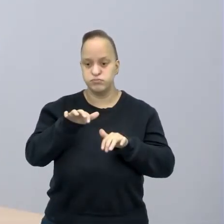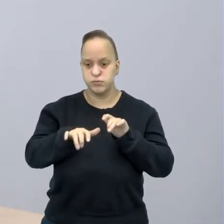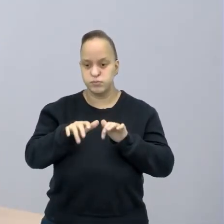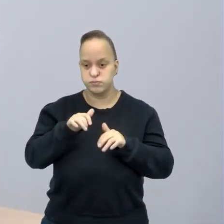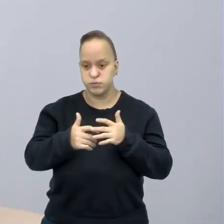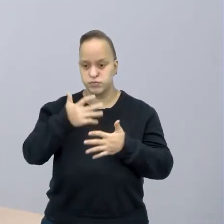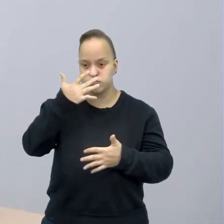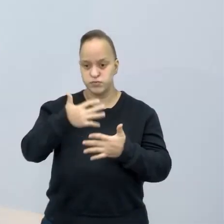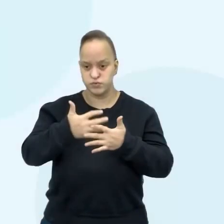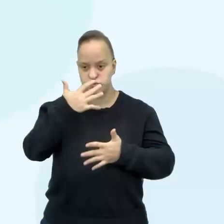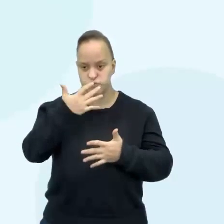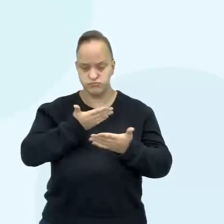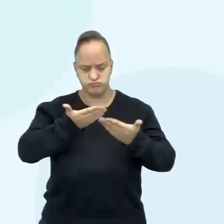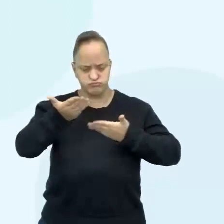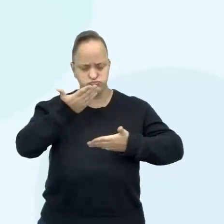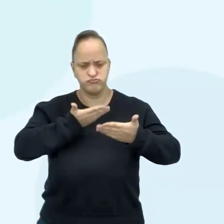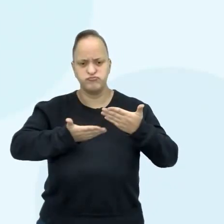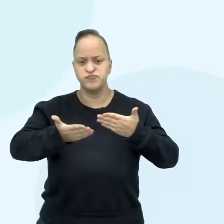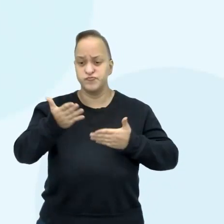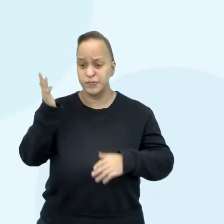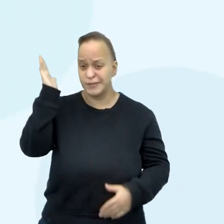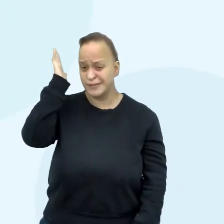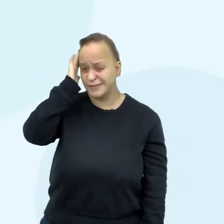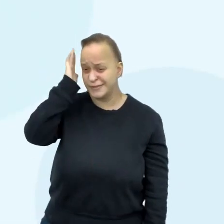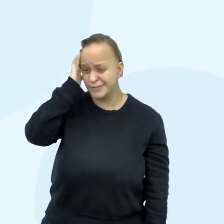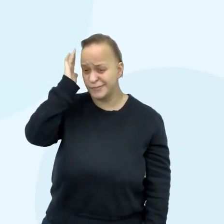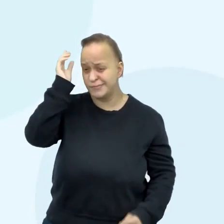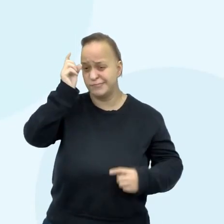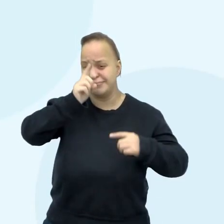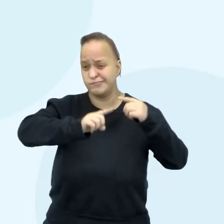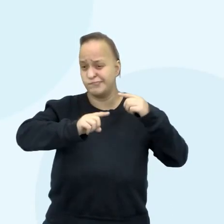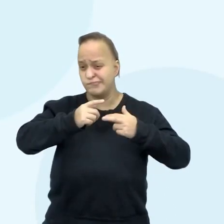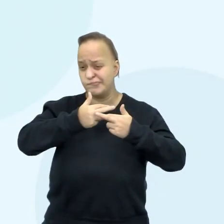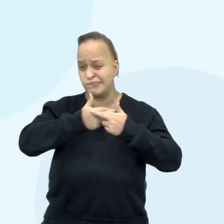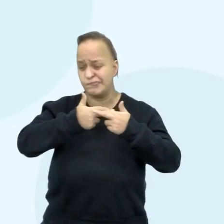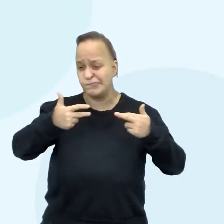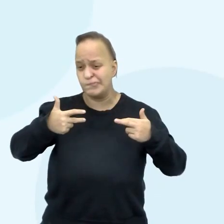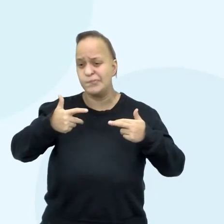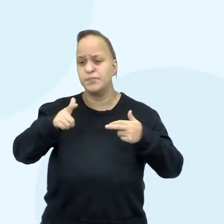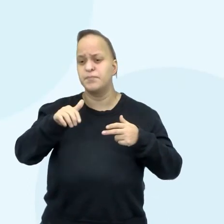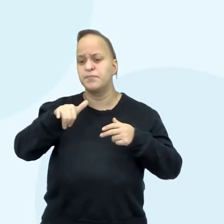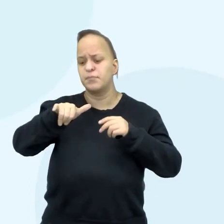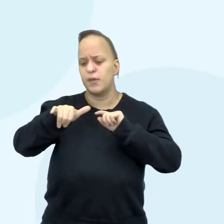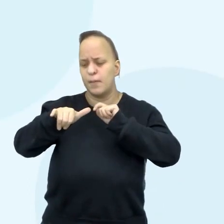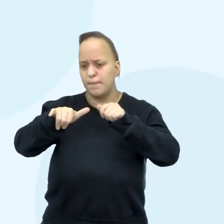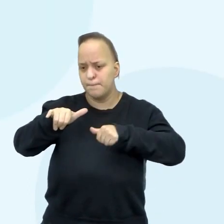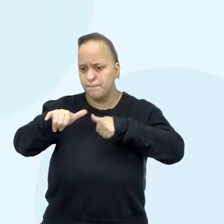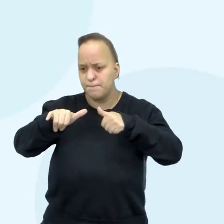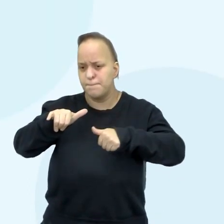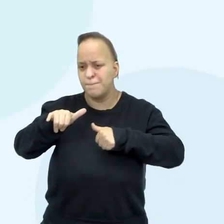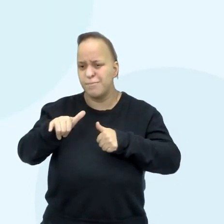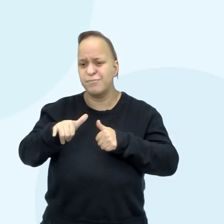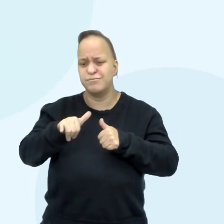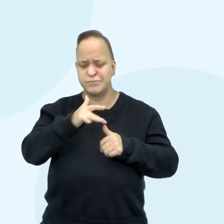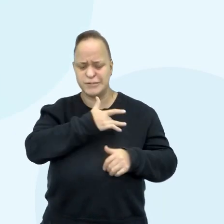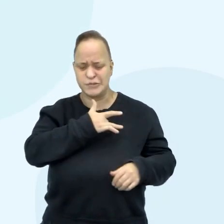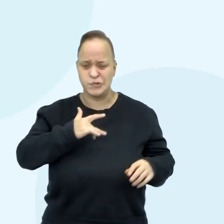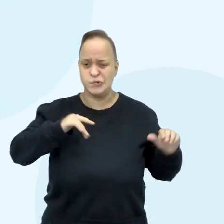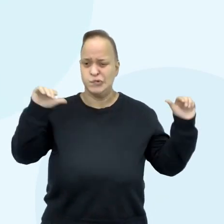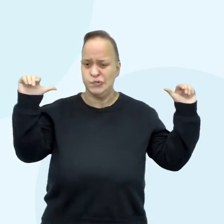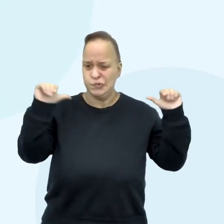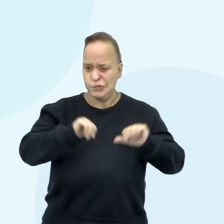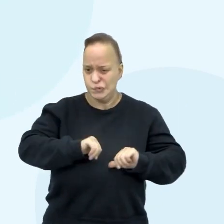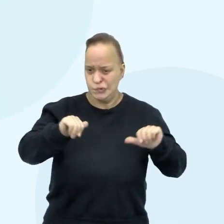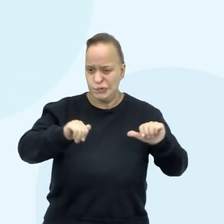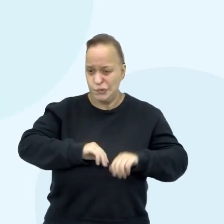Marcelo? Perfeito, Terezinha. Sabemos que os materiais radioativos fazem diversos males à saúde, inclusive é um dos maiores